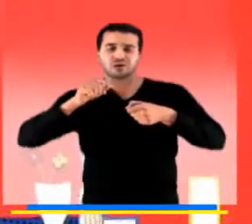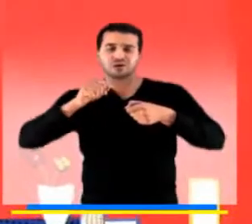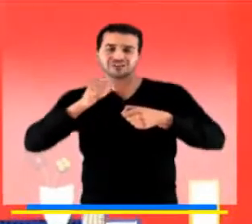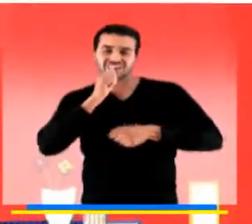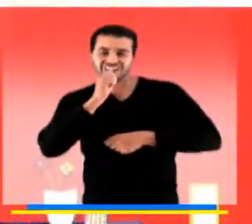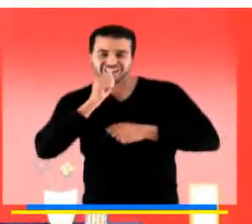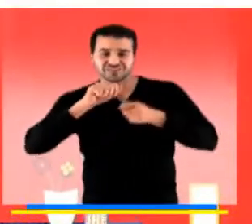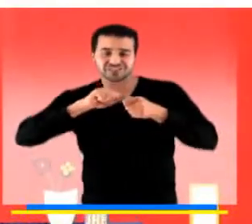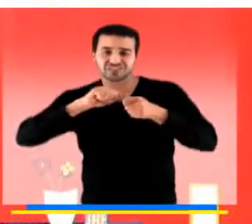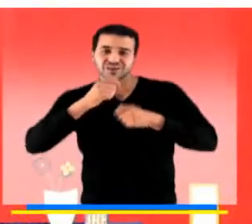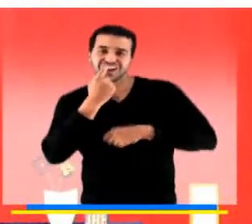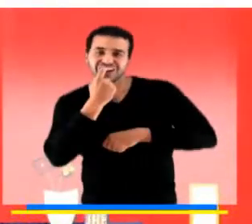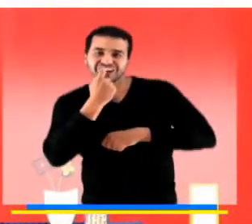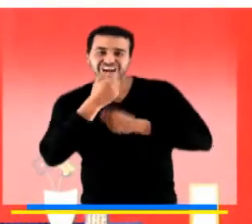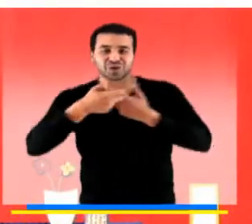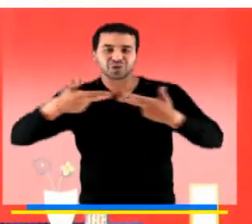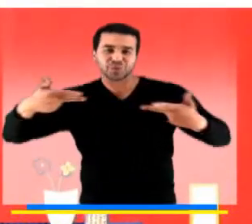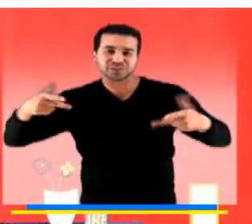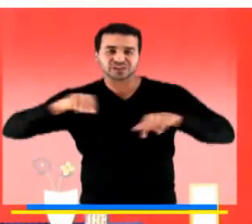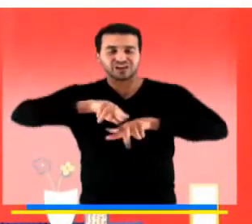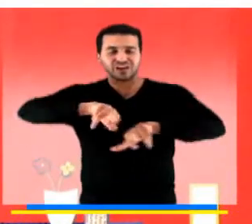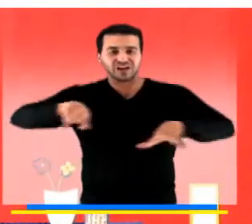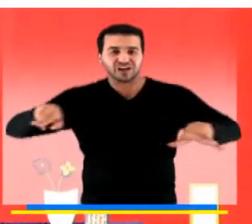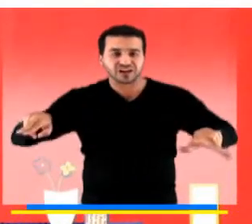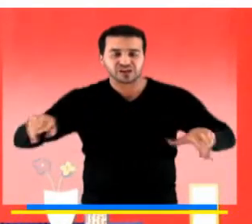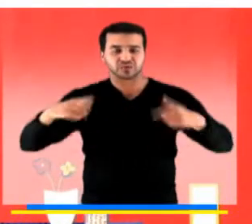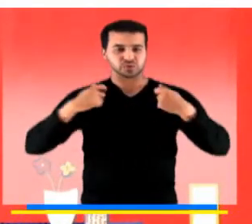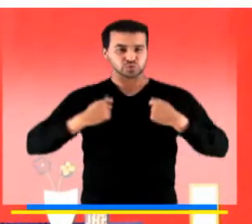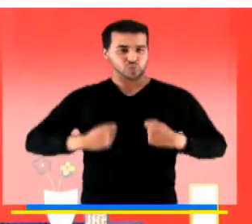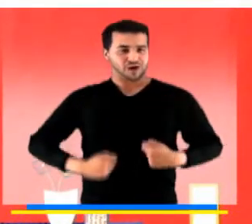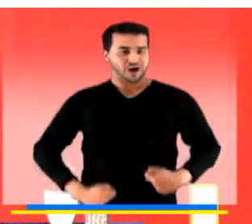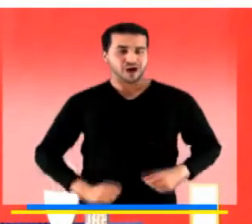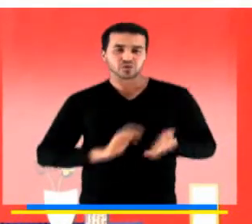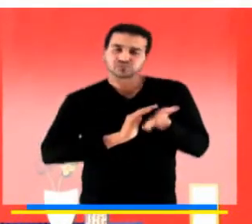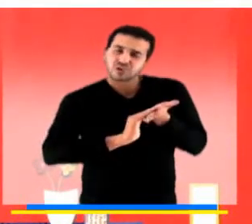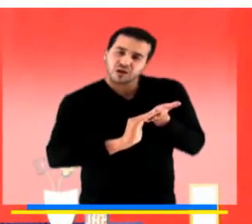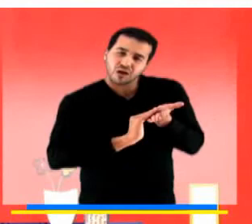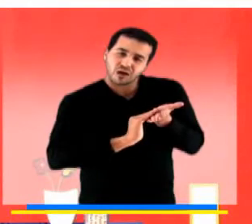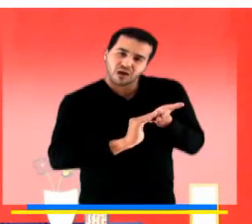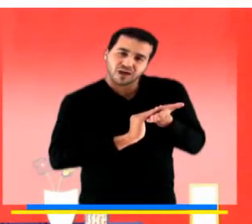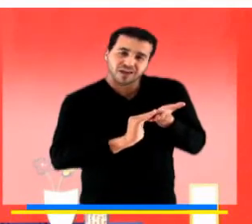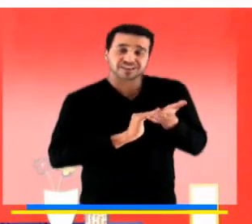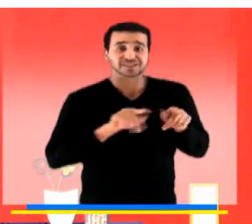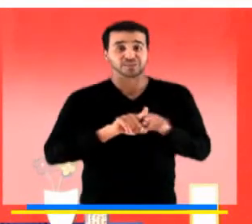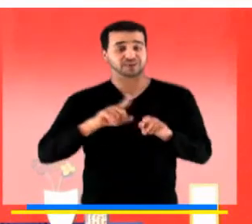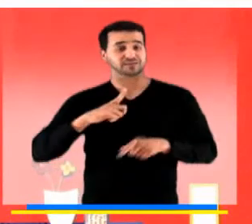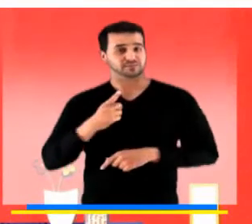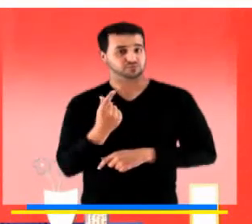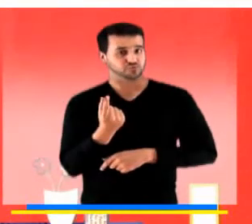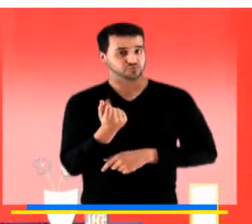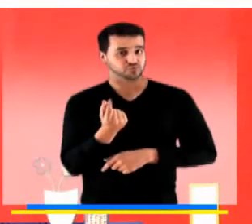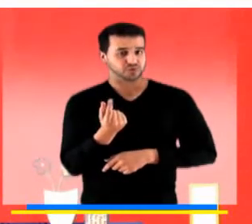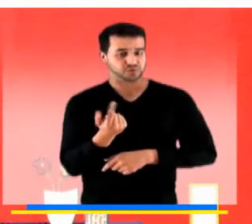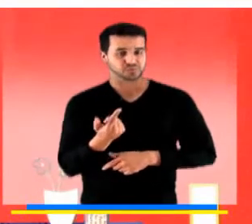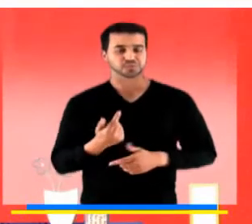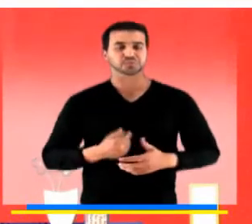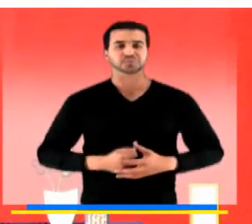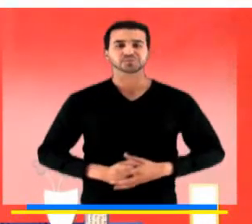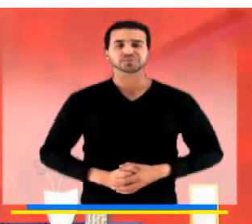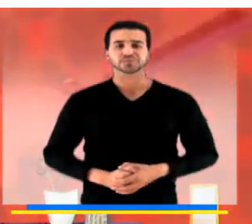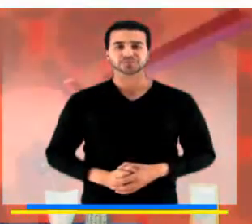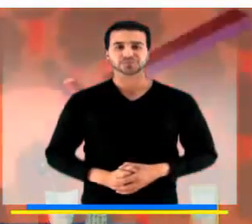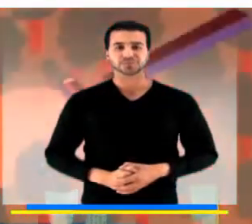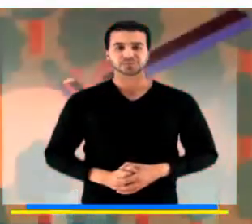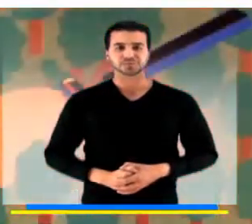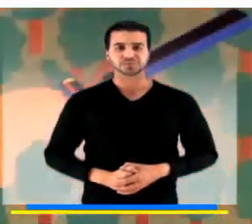embalagens, de utensílios variados, de vestuário, de revestimento e até de dinheiro.